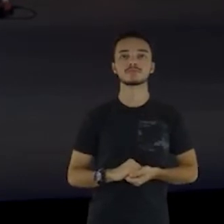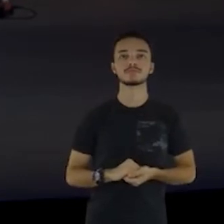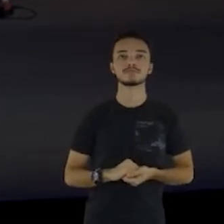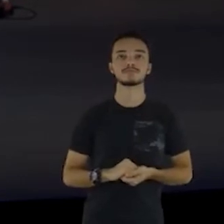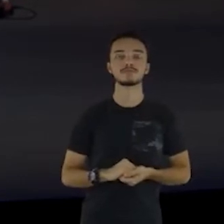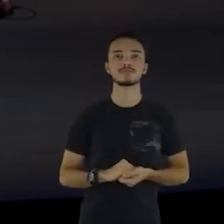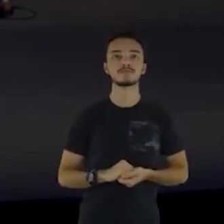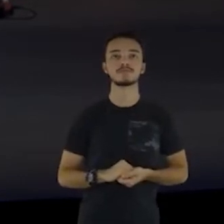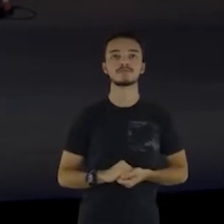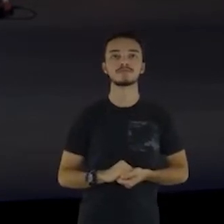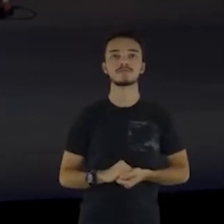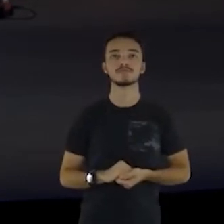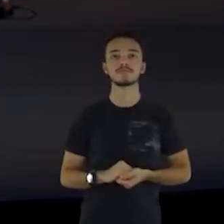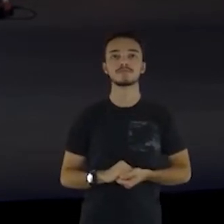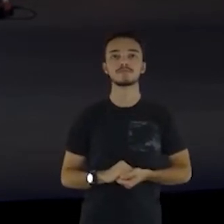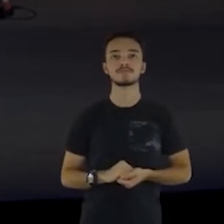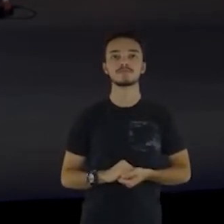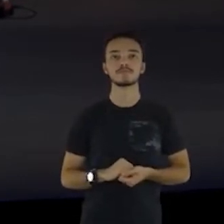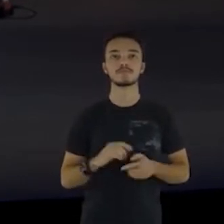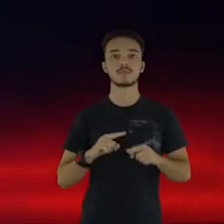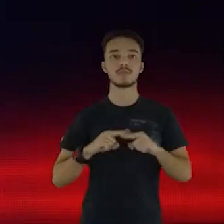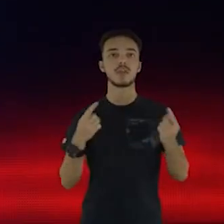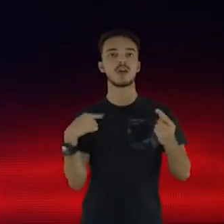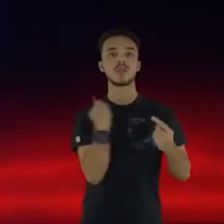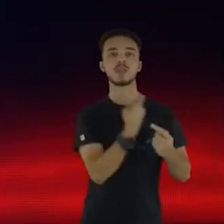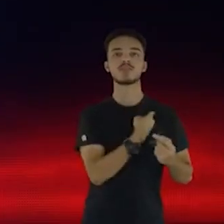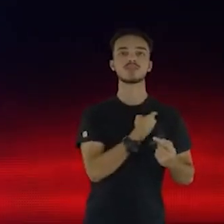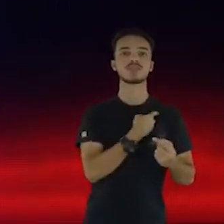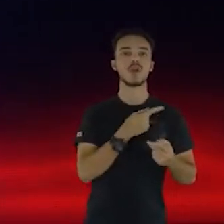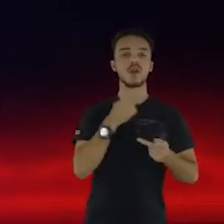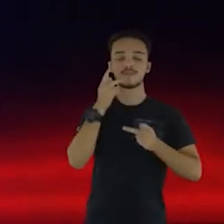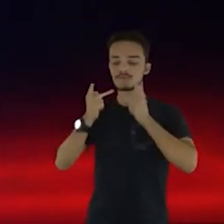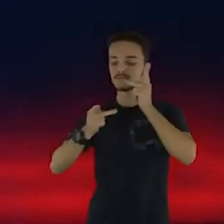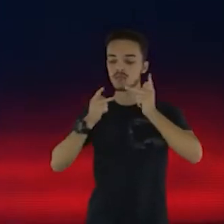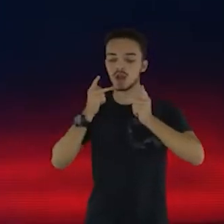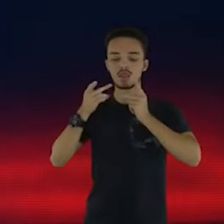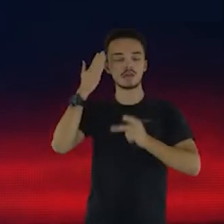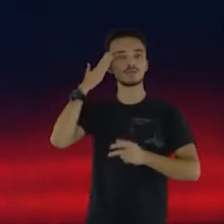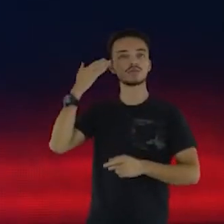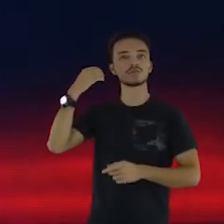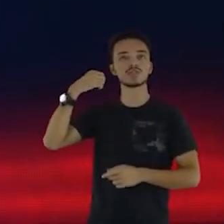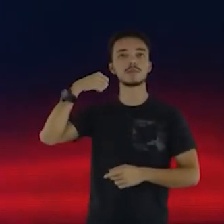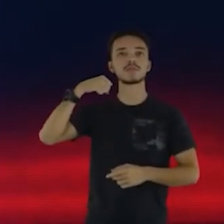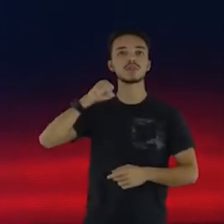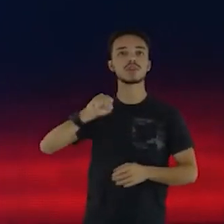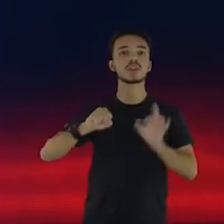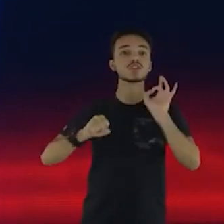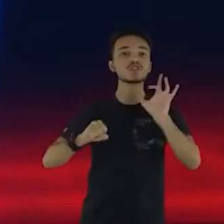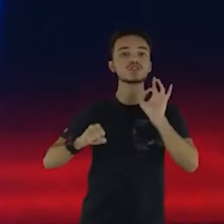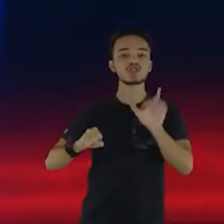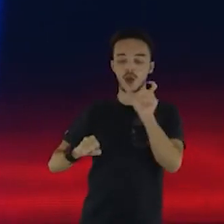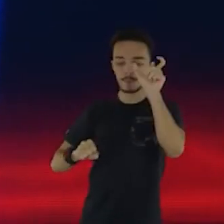entretanto, falamos de sabedoria entre os maduros,